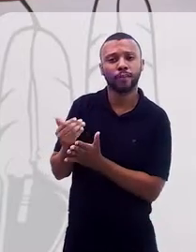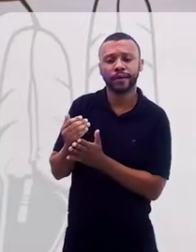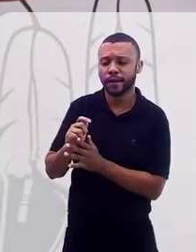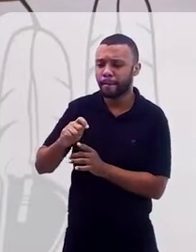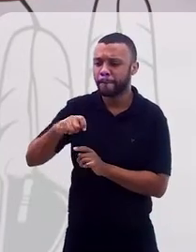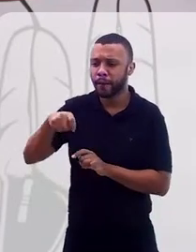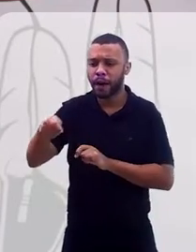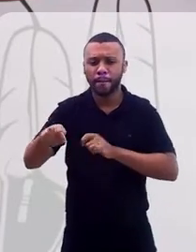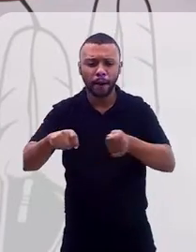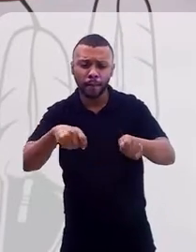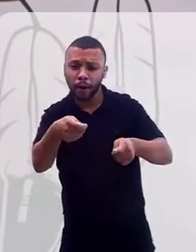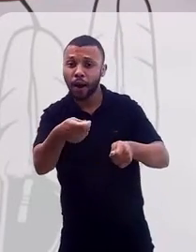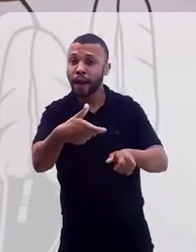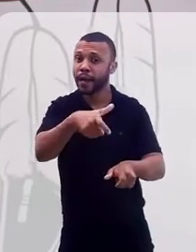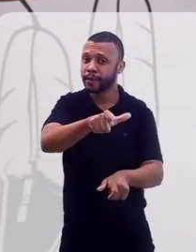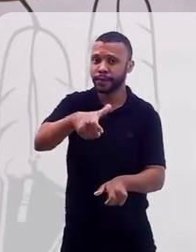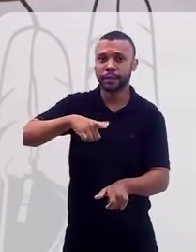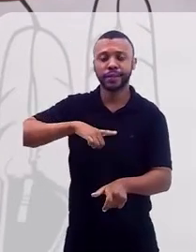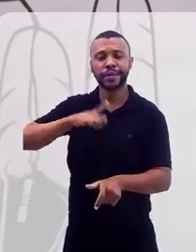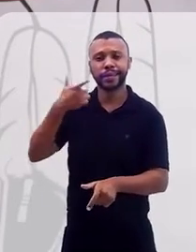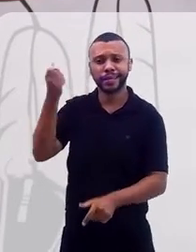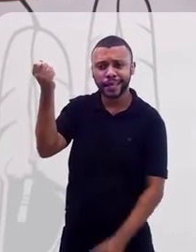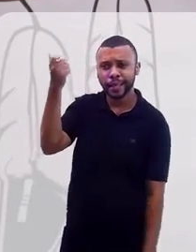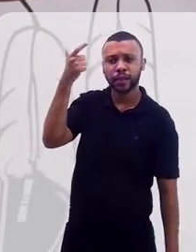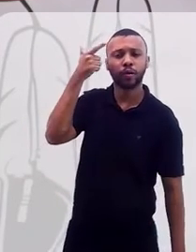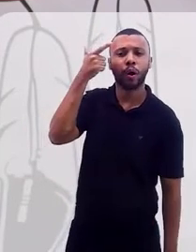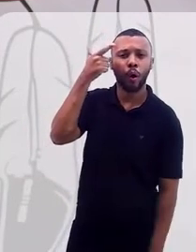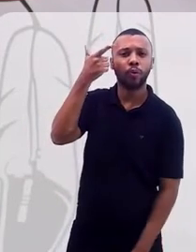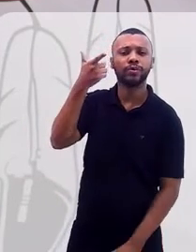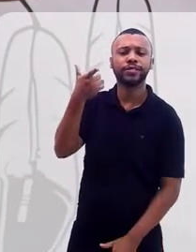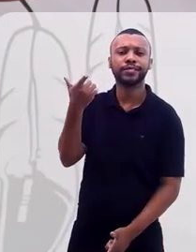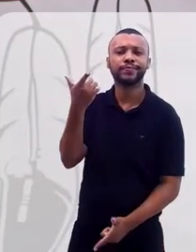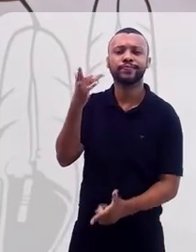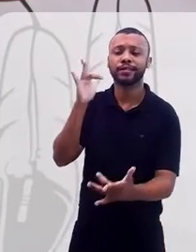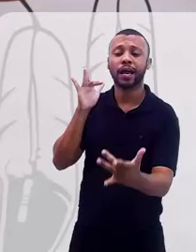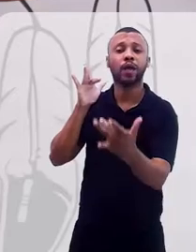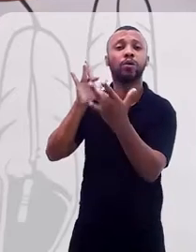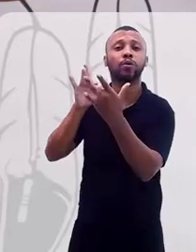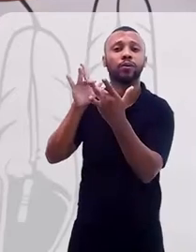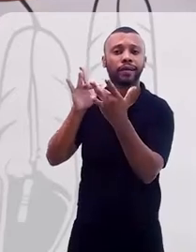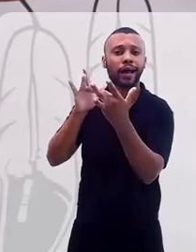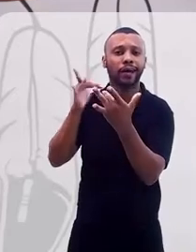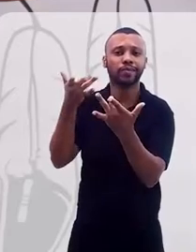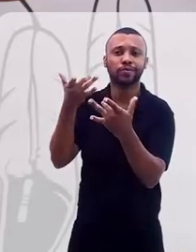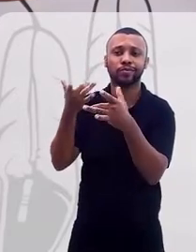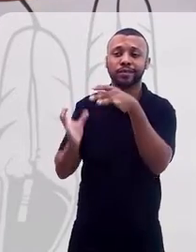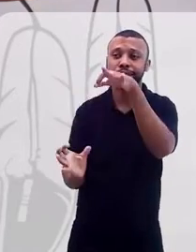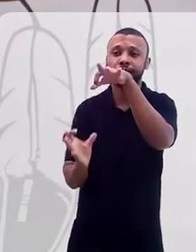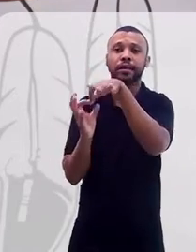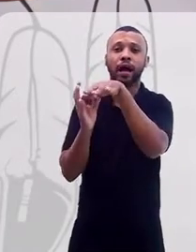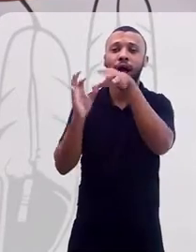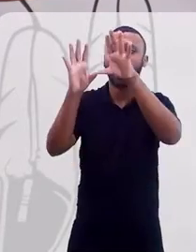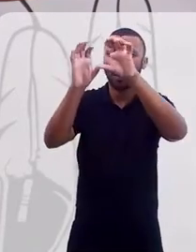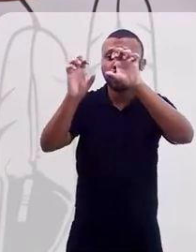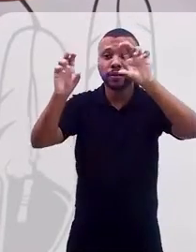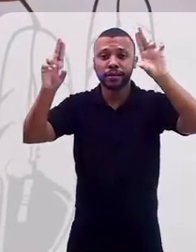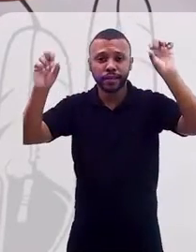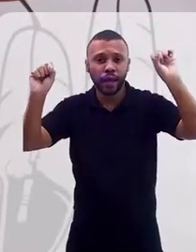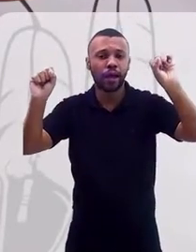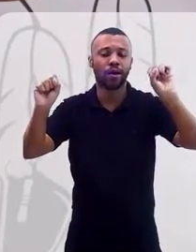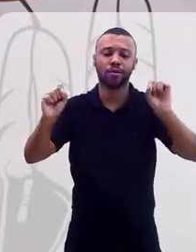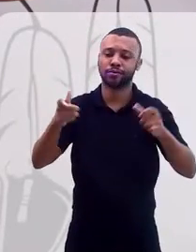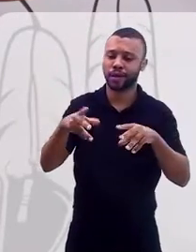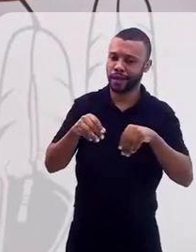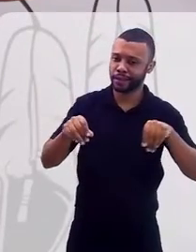as pessoas que t esse acesso né ao céu e a terra que faz essa ligação entre